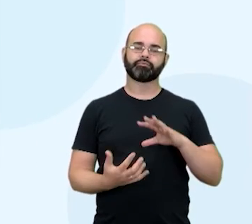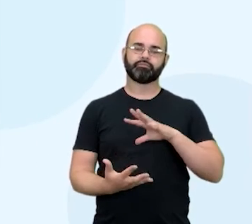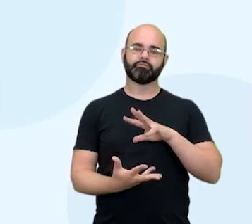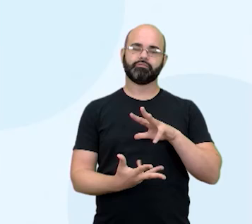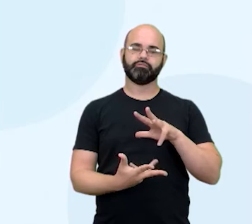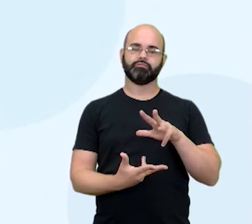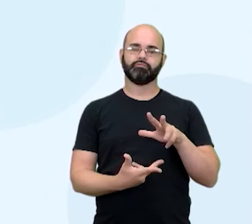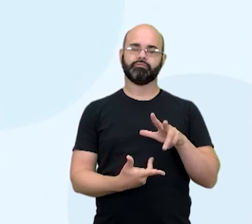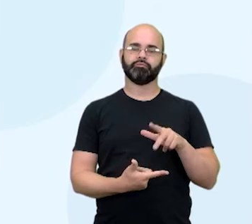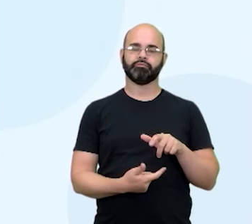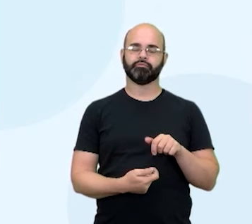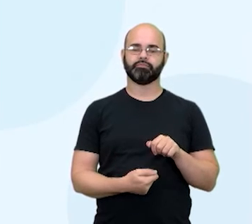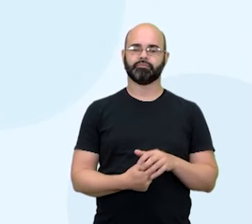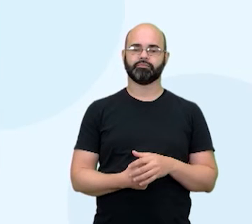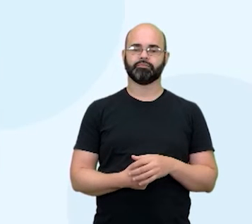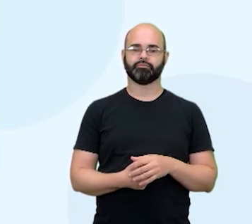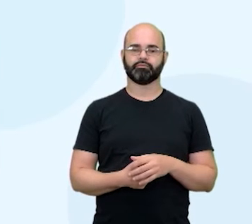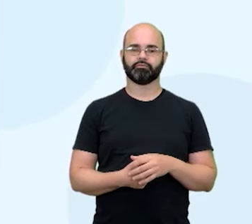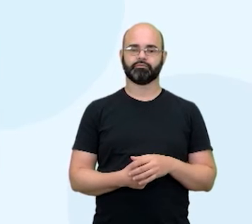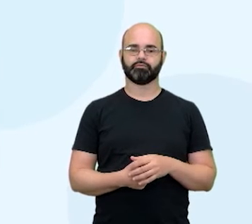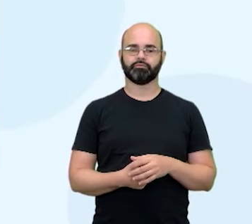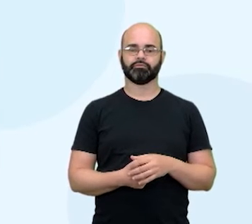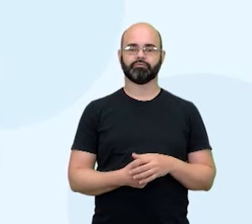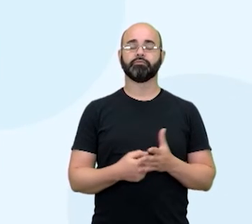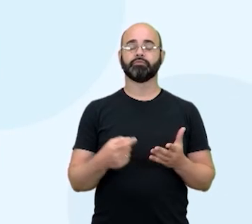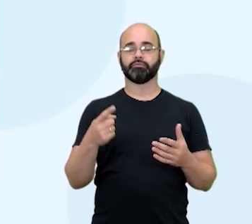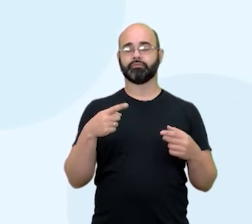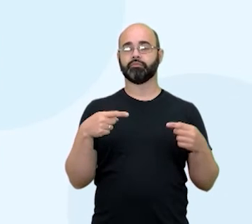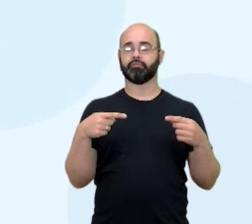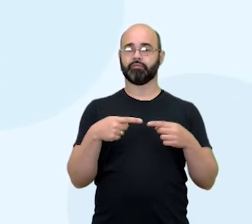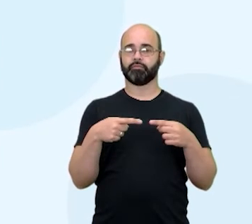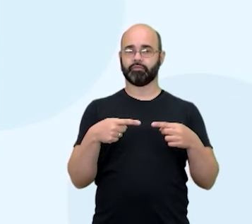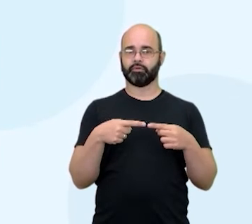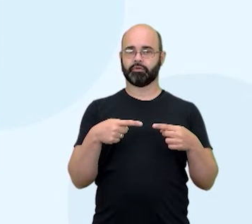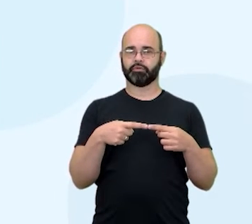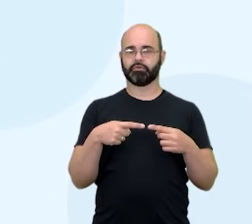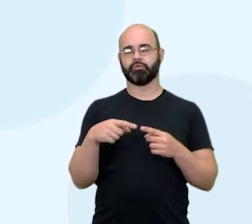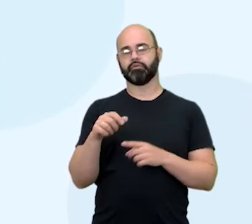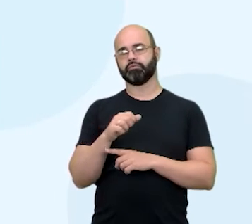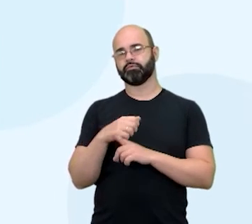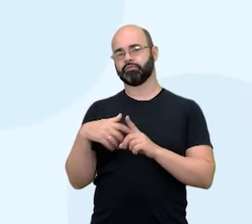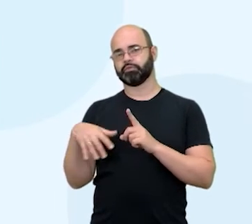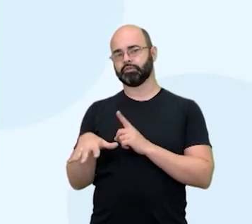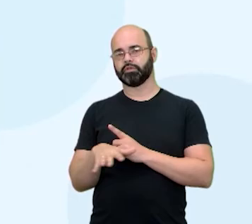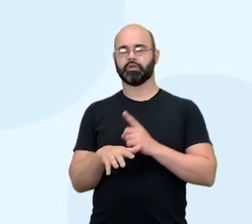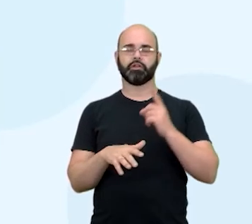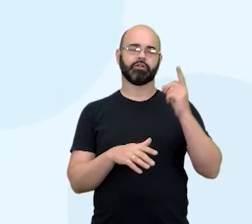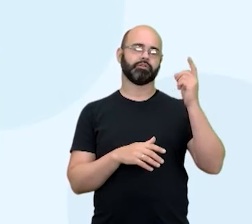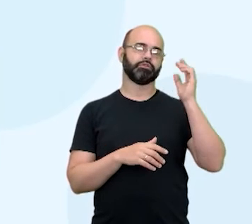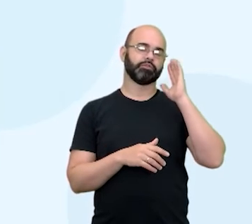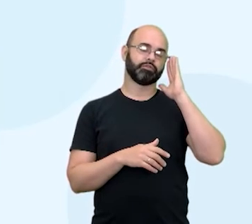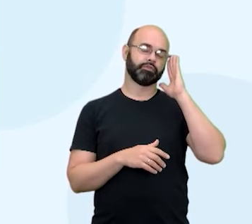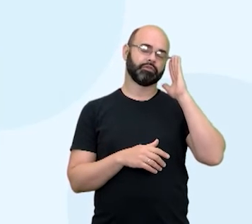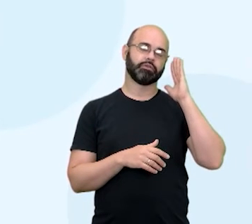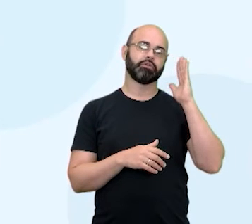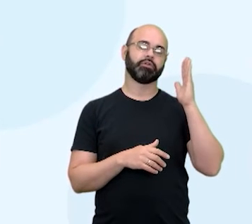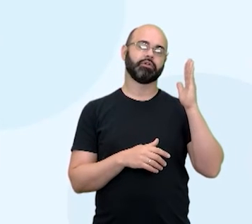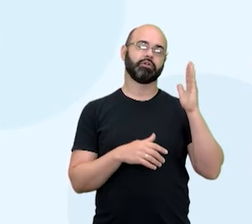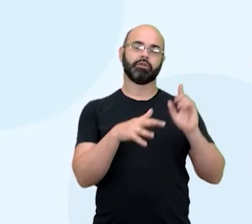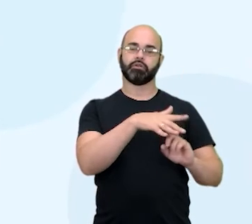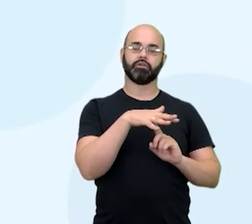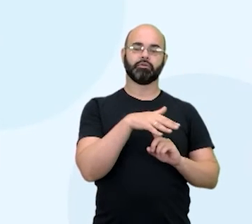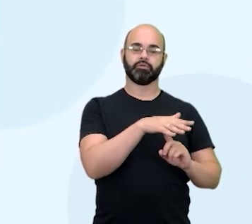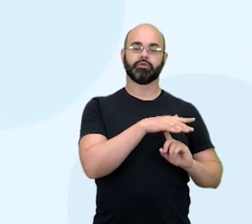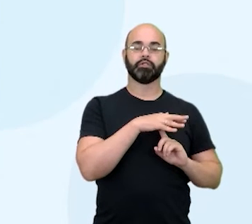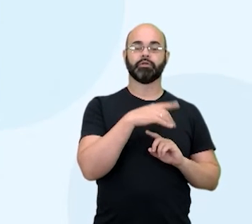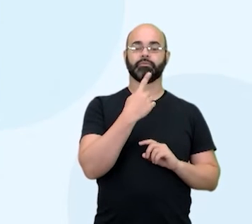interferindo diretamente nesta relação sociedade e natureza. E aí do lado esquerdo a gente está lá, 1750,